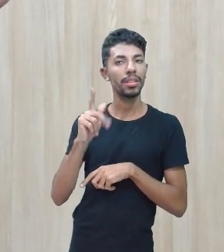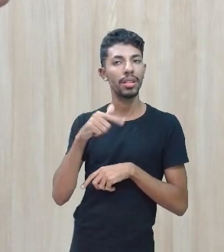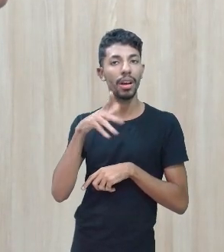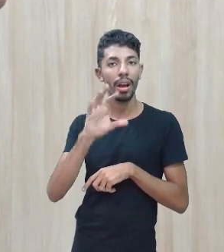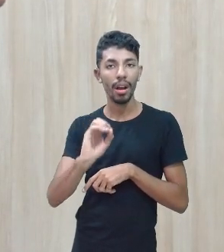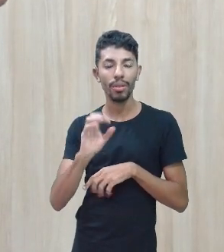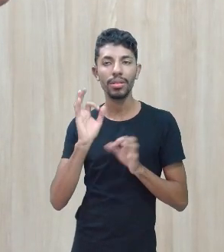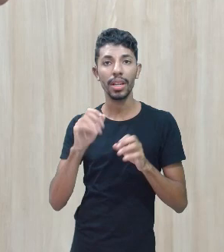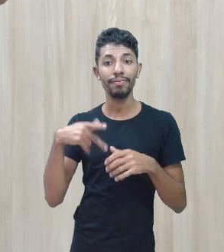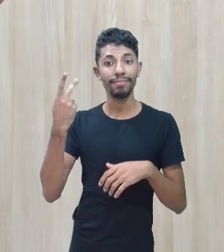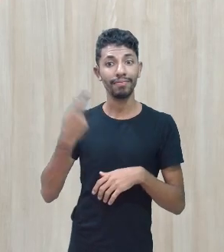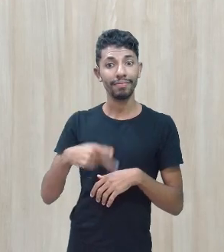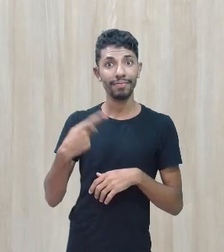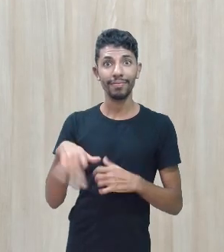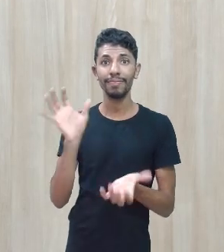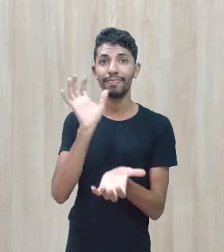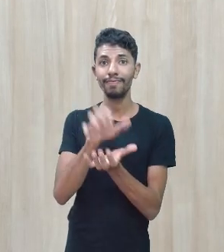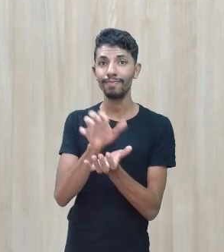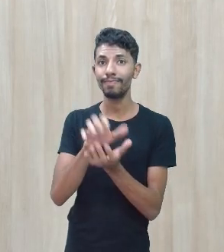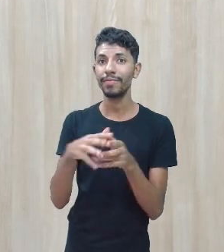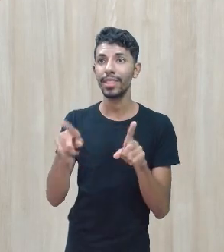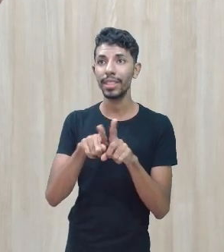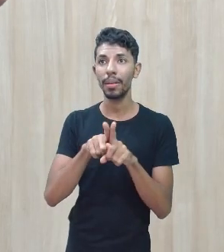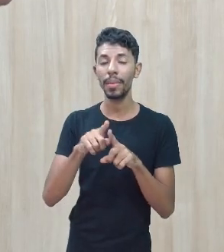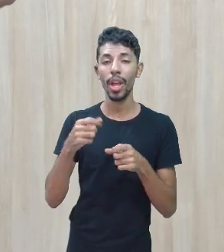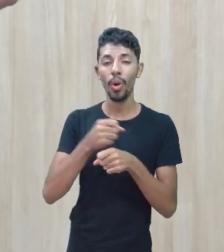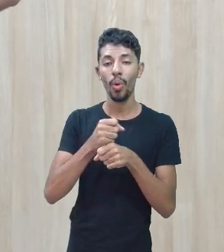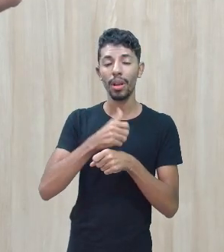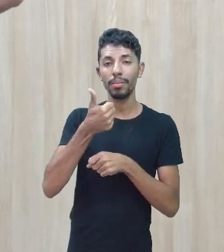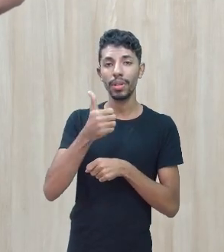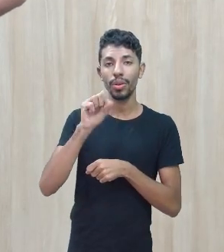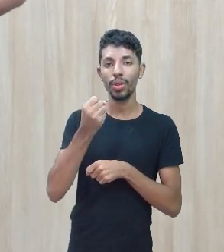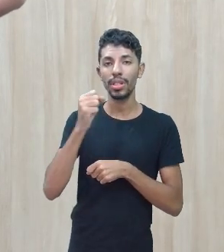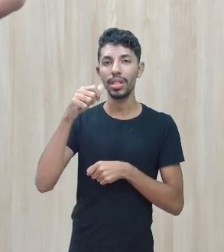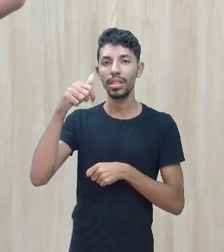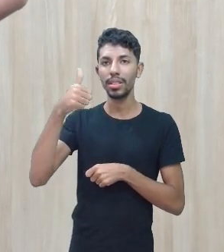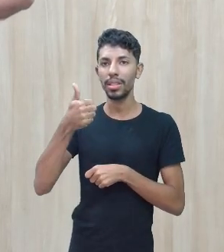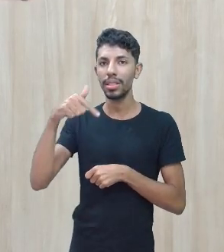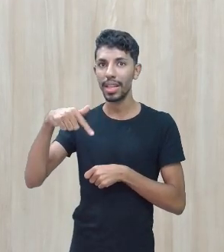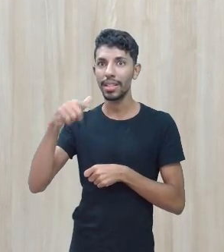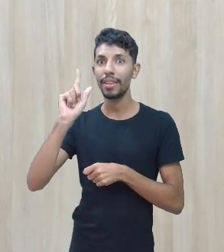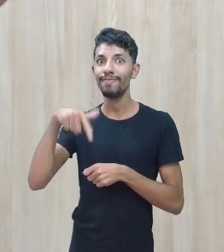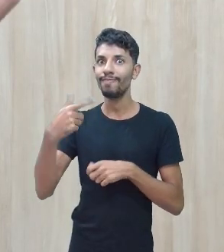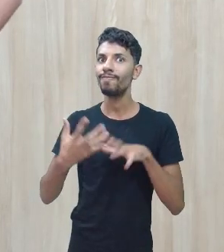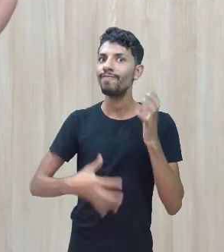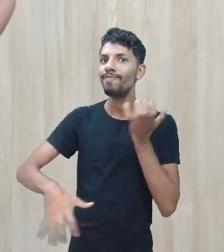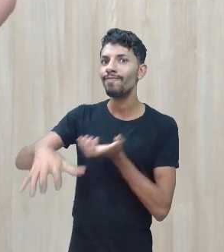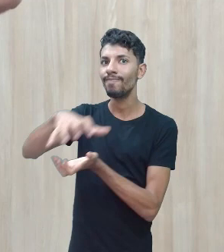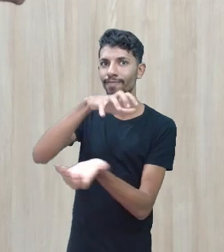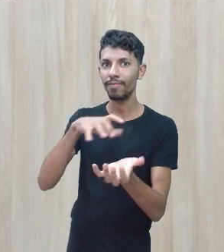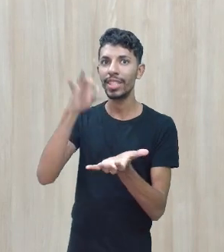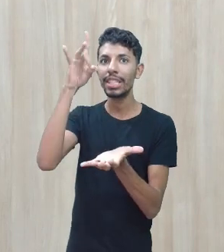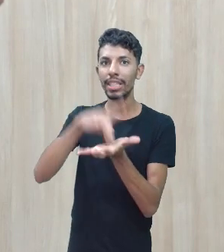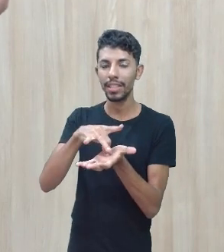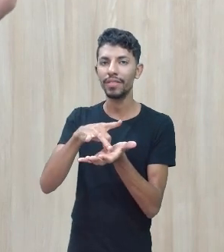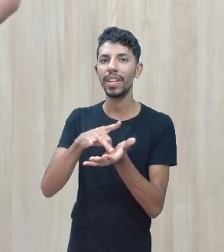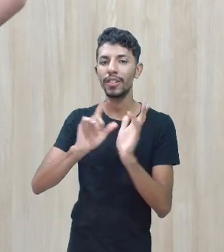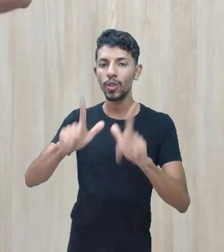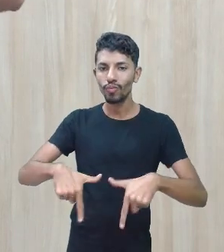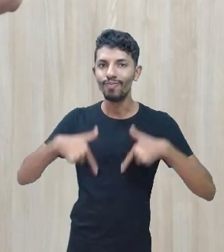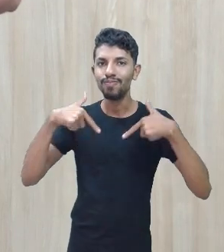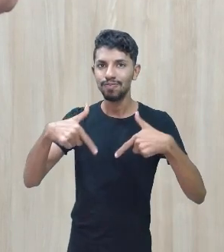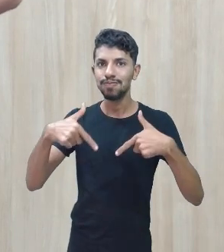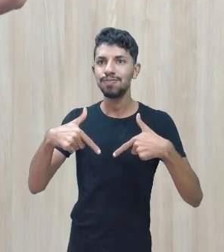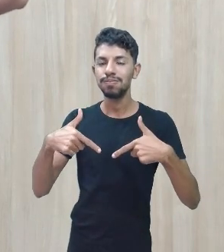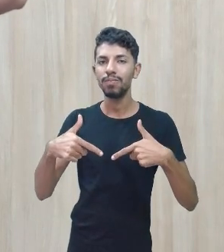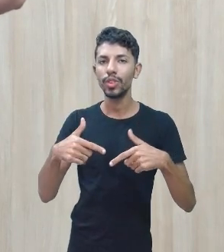em Pernambuco, né, em 1817, foi a revolta que de fato foi as vias de fato, foi a